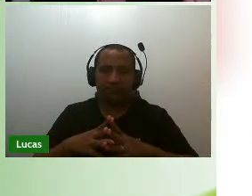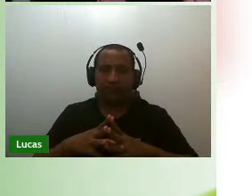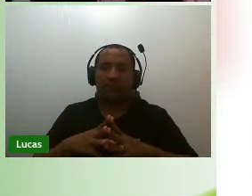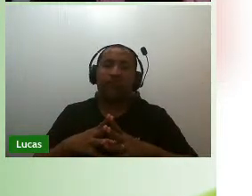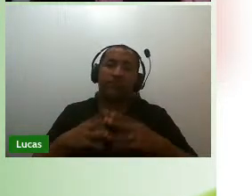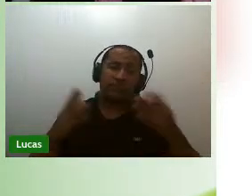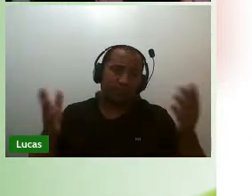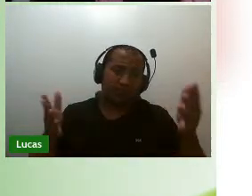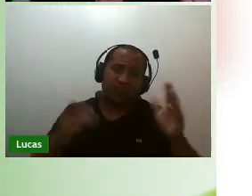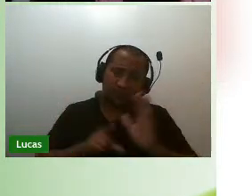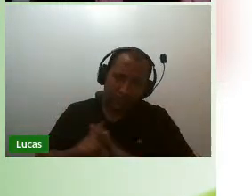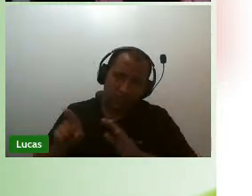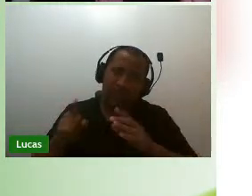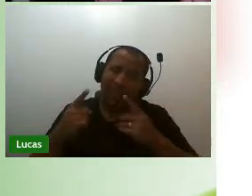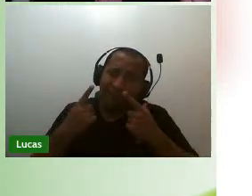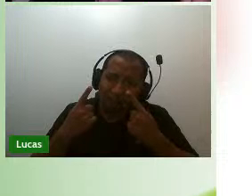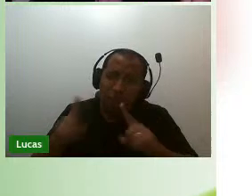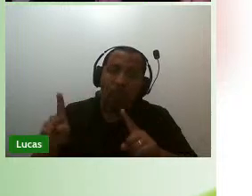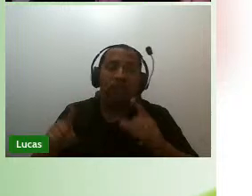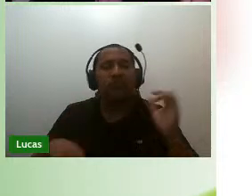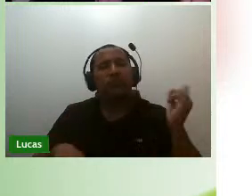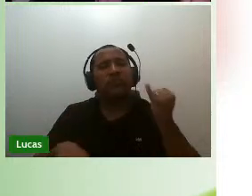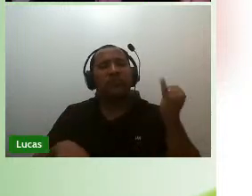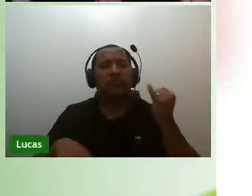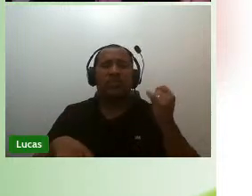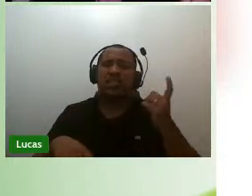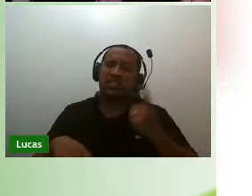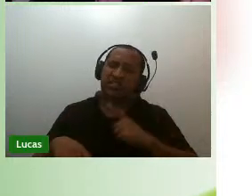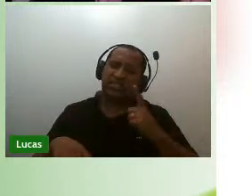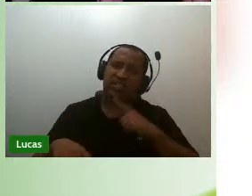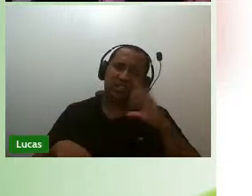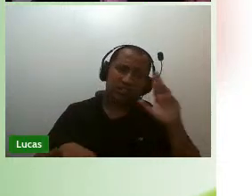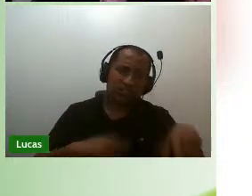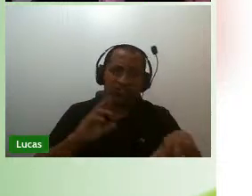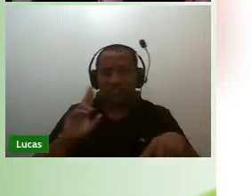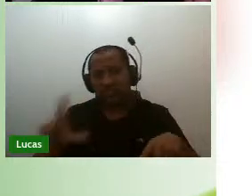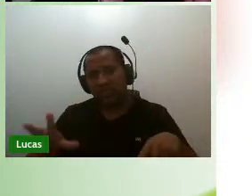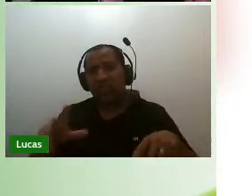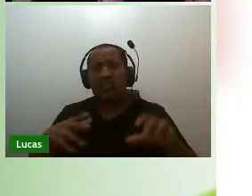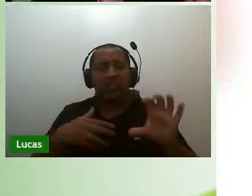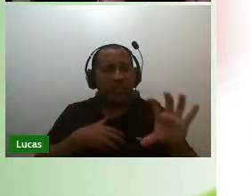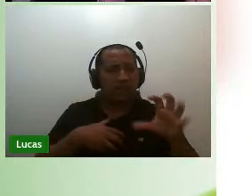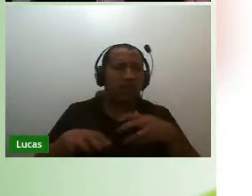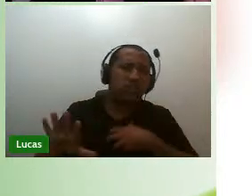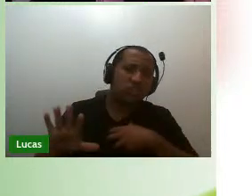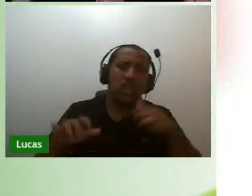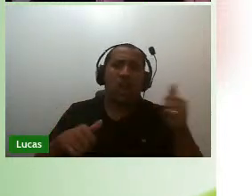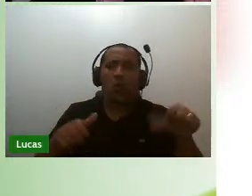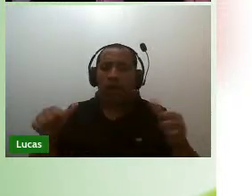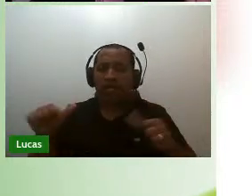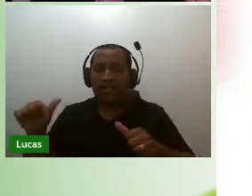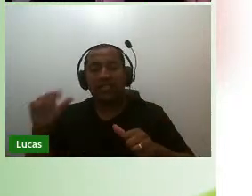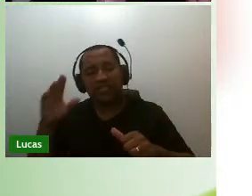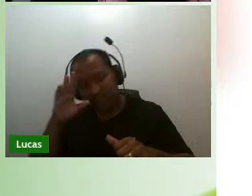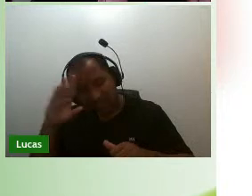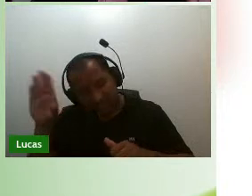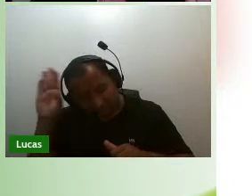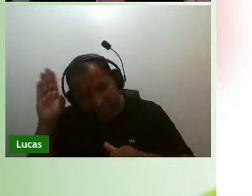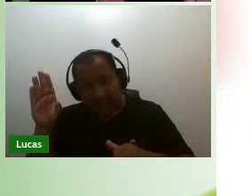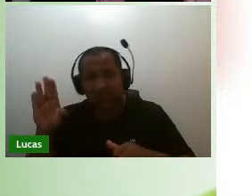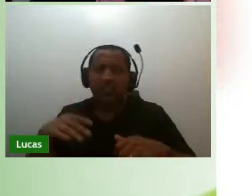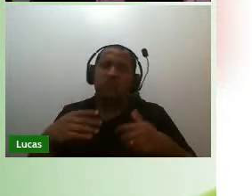Essa é uma pergunta, uma provocação importante. Existe contradição entre empatia e qualidade acadêmica? As pessoas pensam,